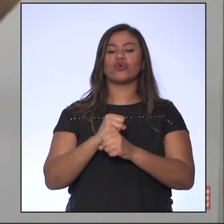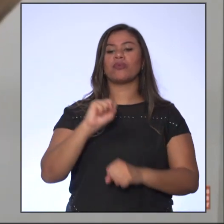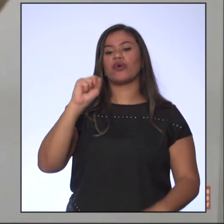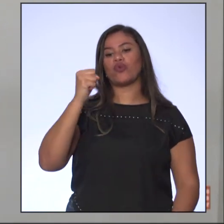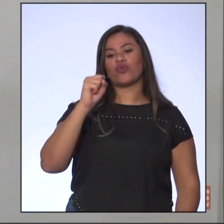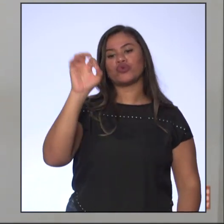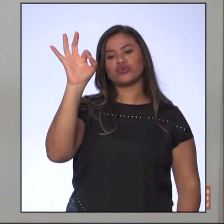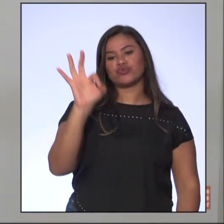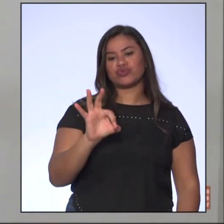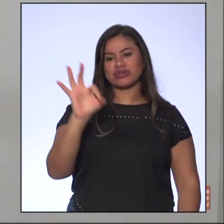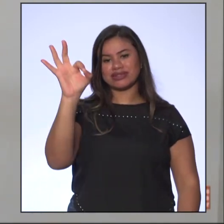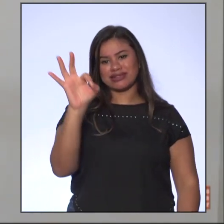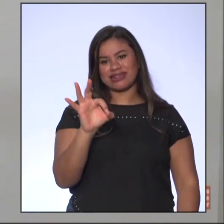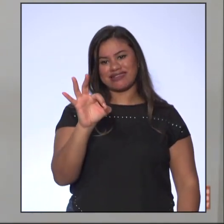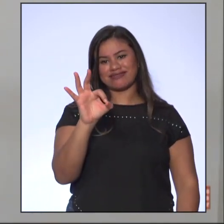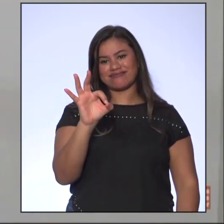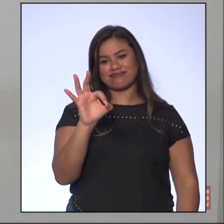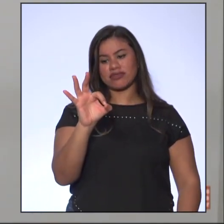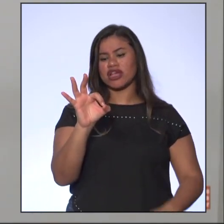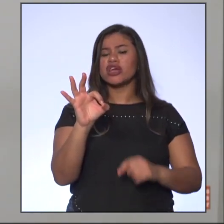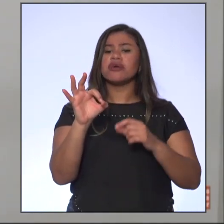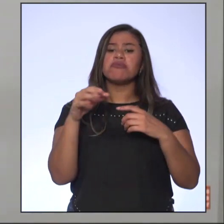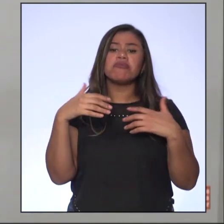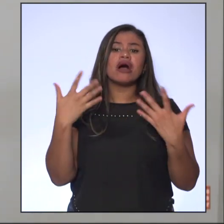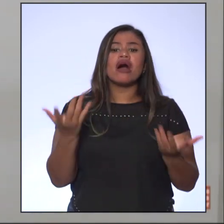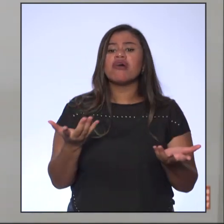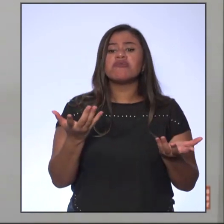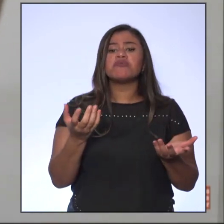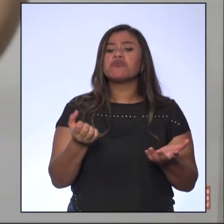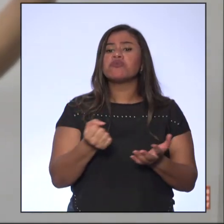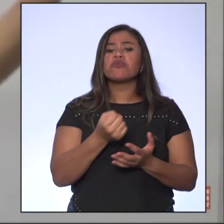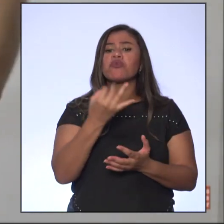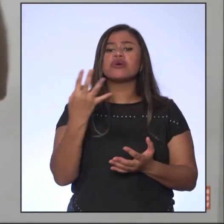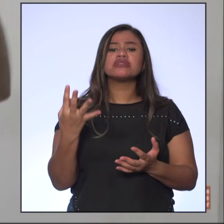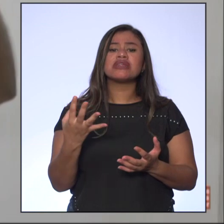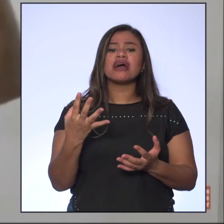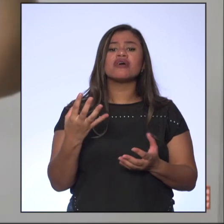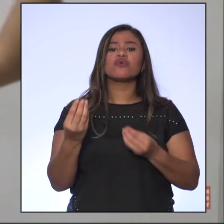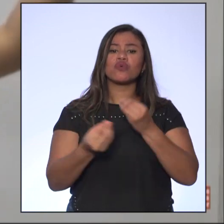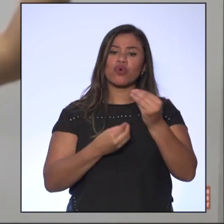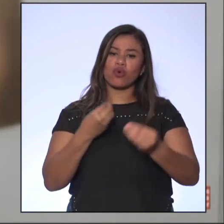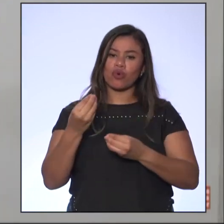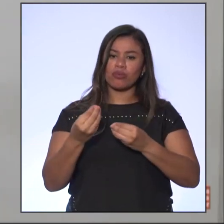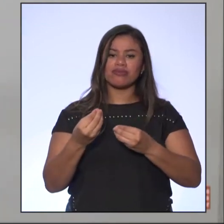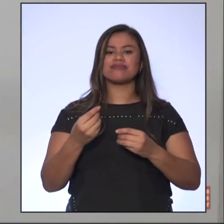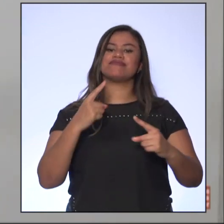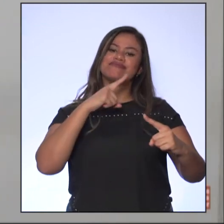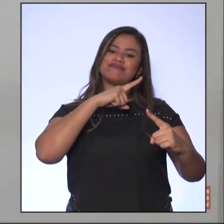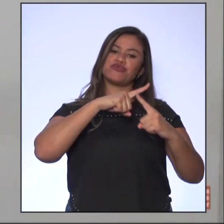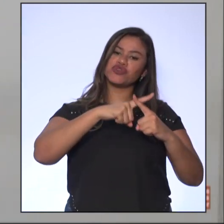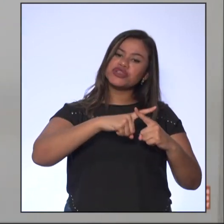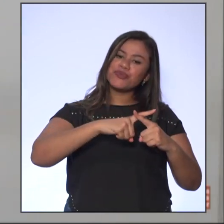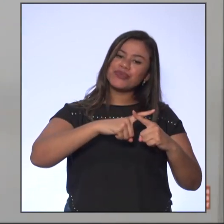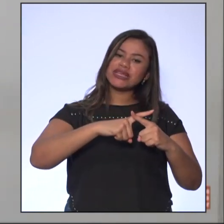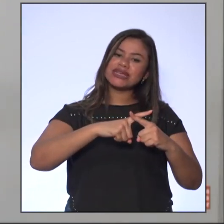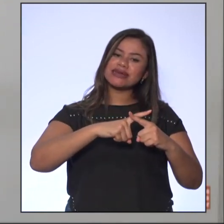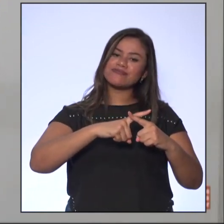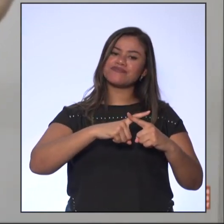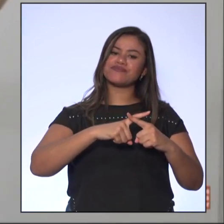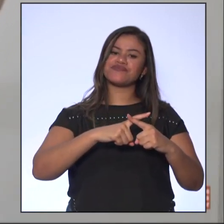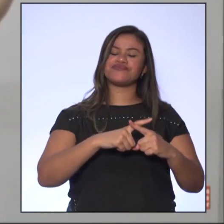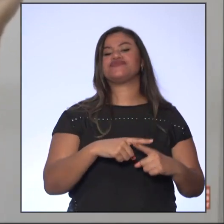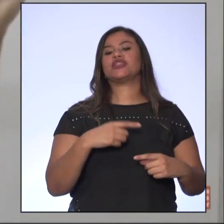chamei 8% uma quantidade X. Aqui você faz a multiplicação cruzada, vai ficar